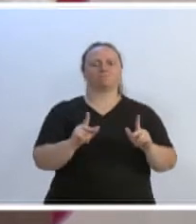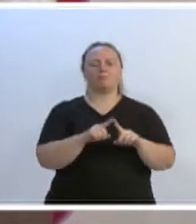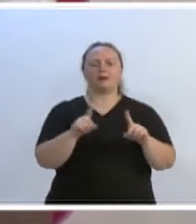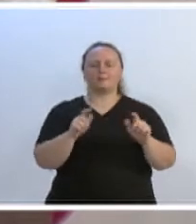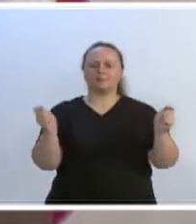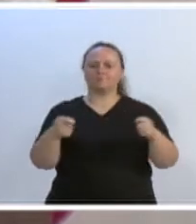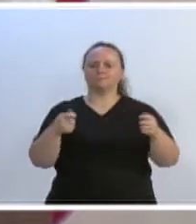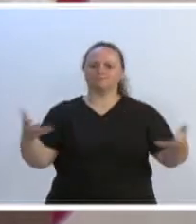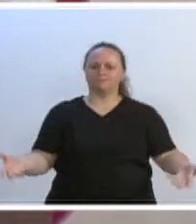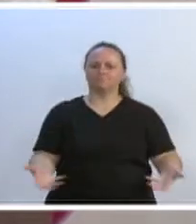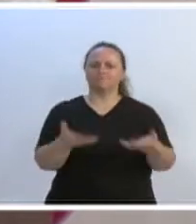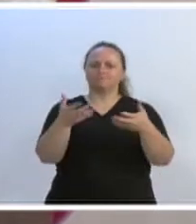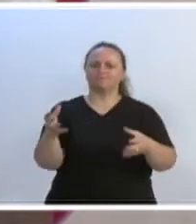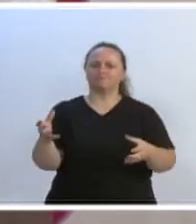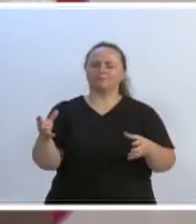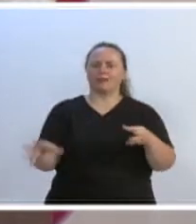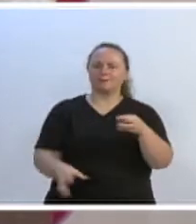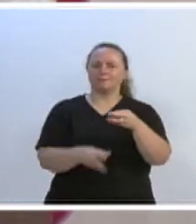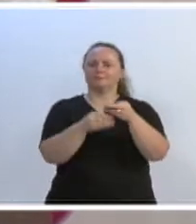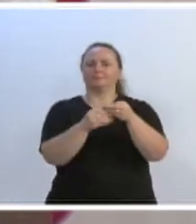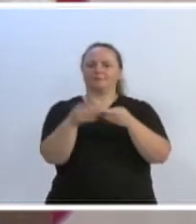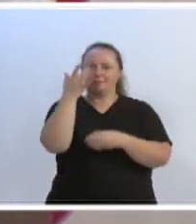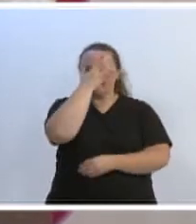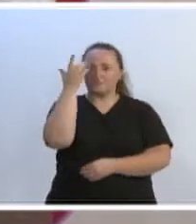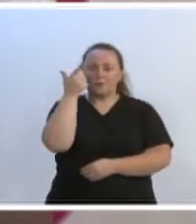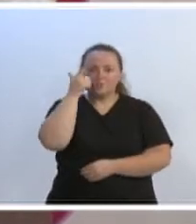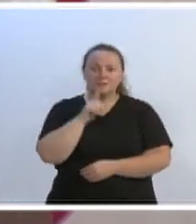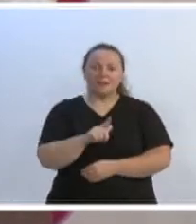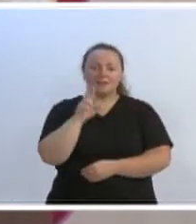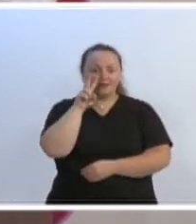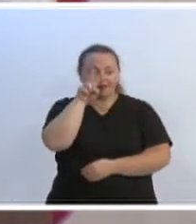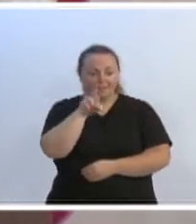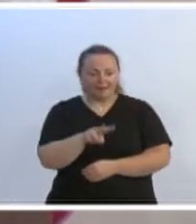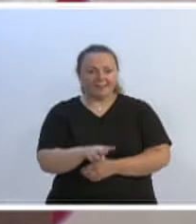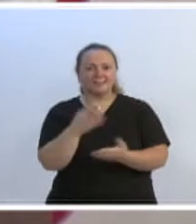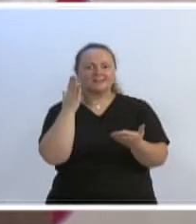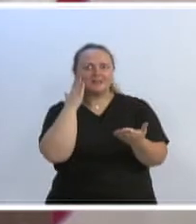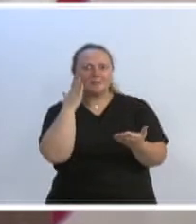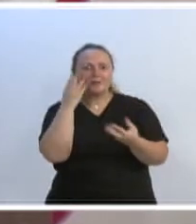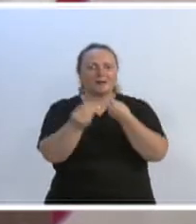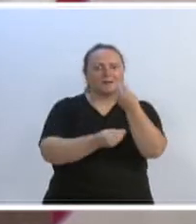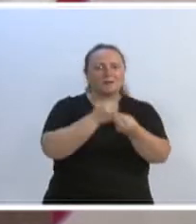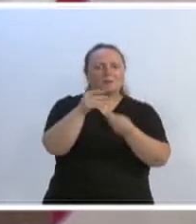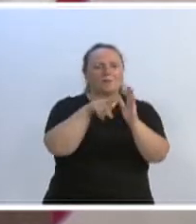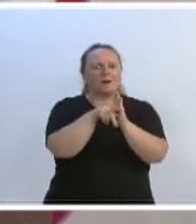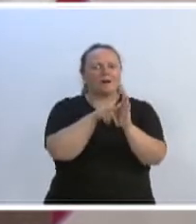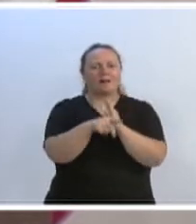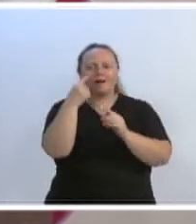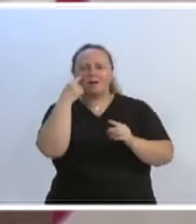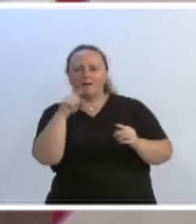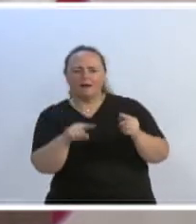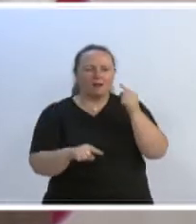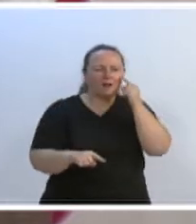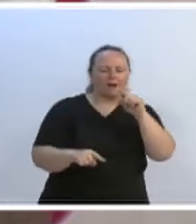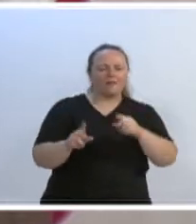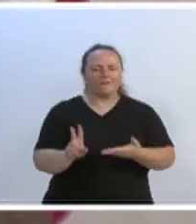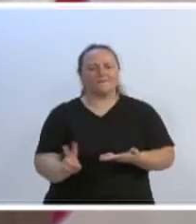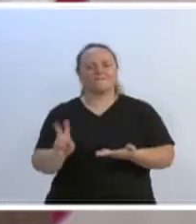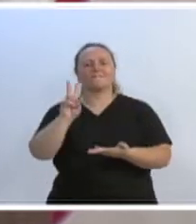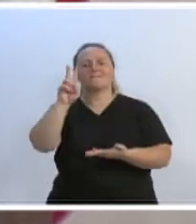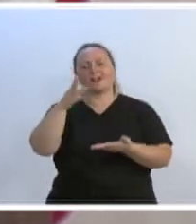me cabe aqui, de modo muito claro e muito objetivo, saudar a memória de José Ferreira da Silva, aos seus familiares,